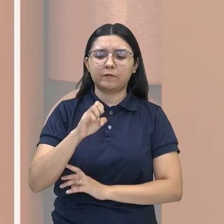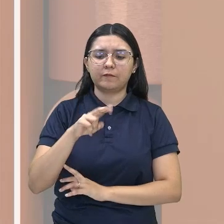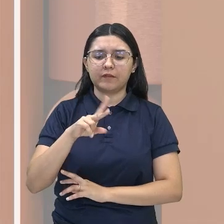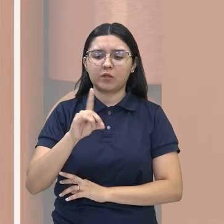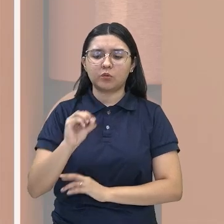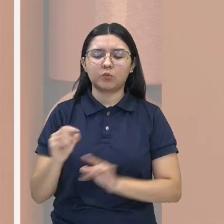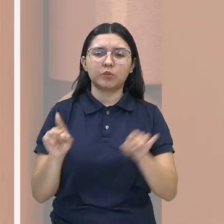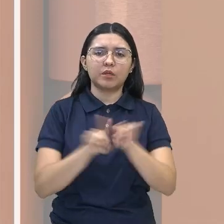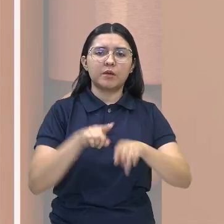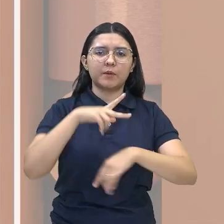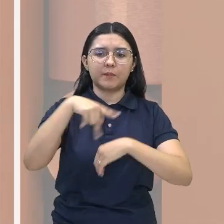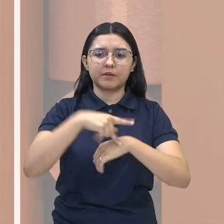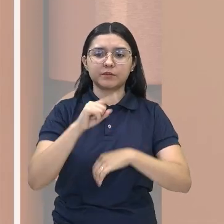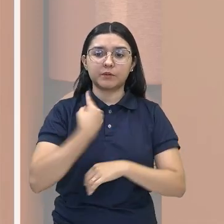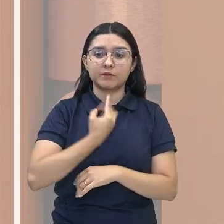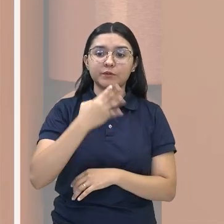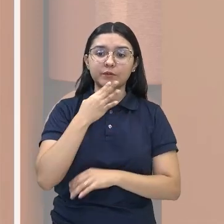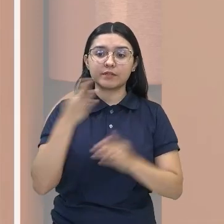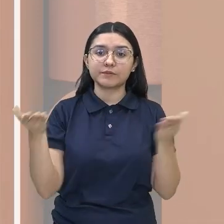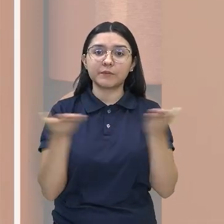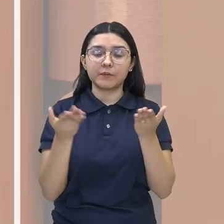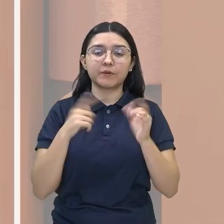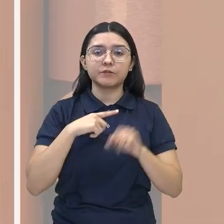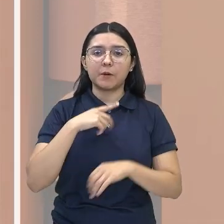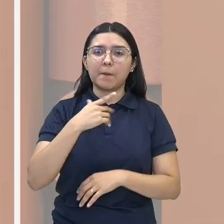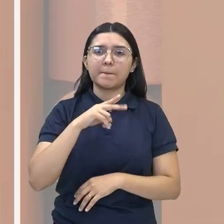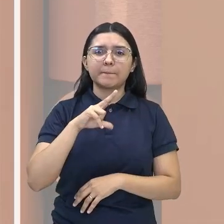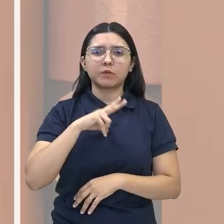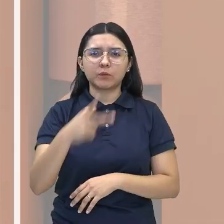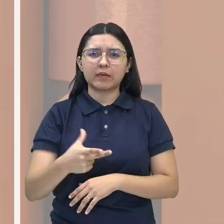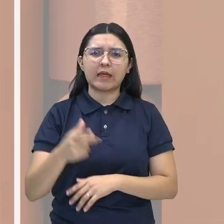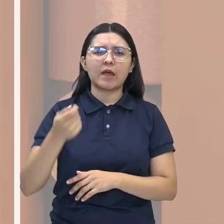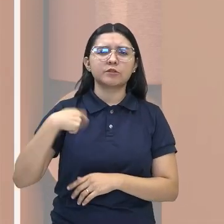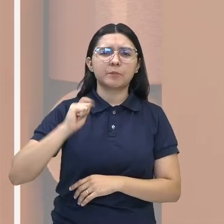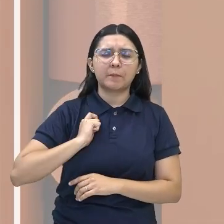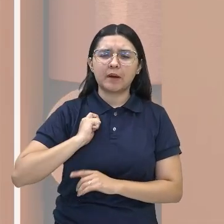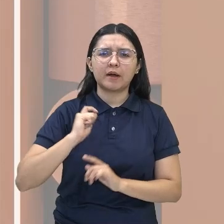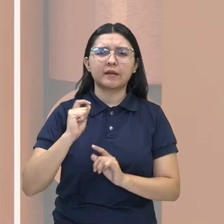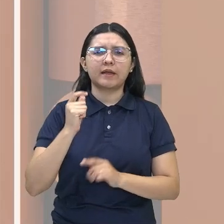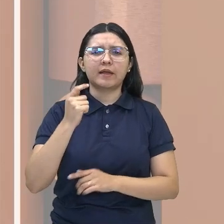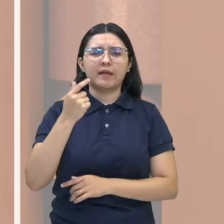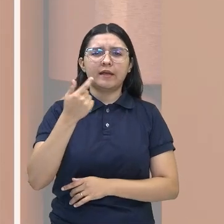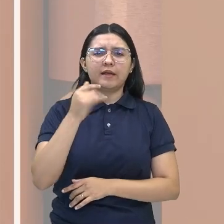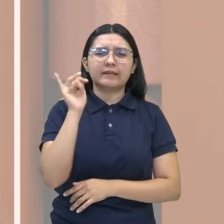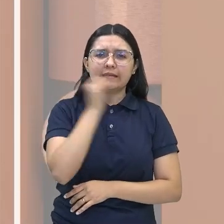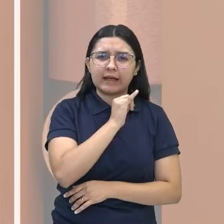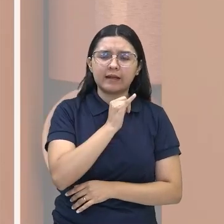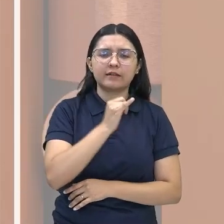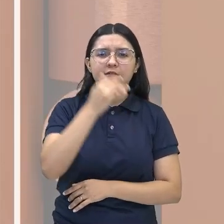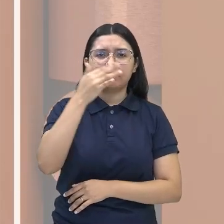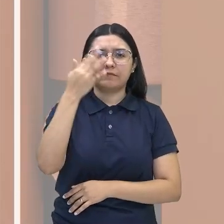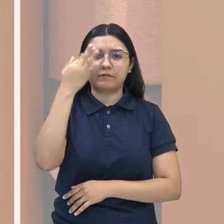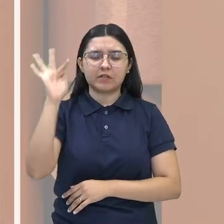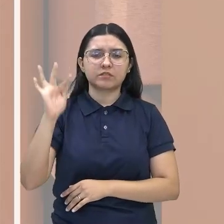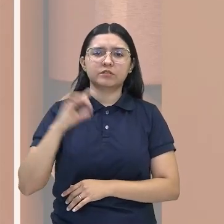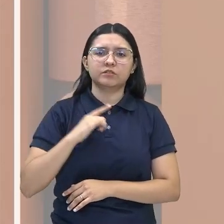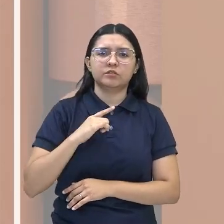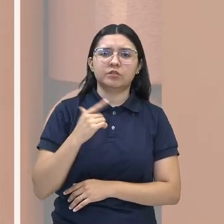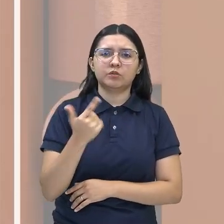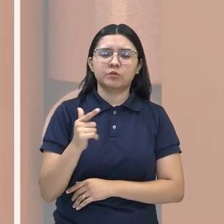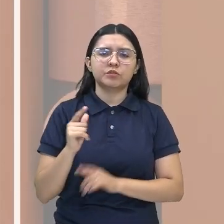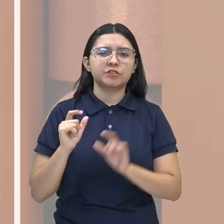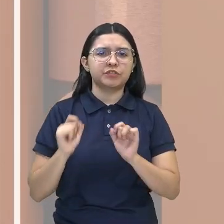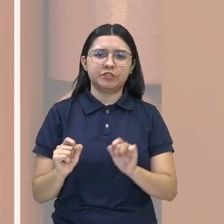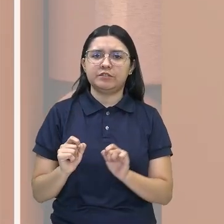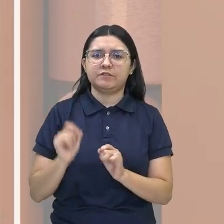Inclusive, os países como a gente conhece hoje, Portugal, Espanha, Itália, Alemanha e França, eles não existiam na prática,